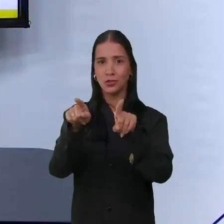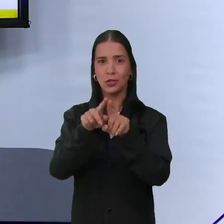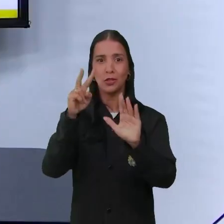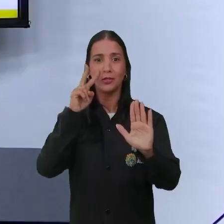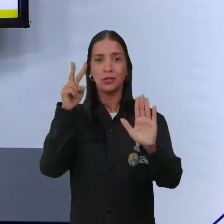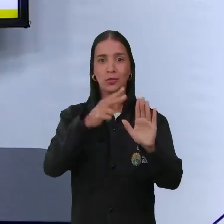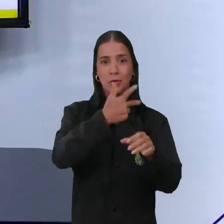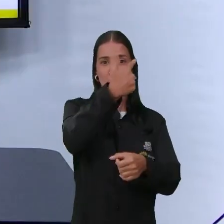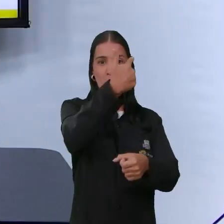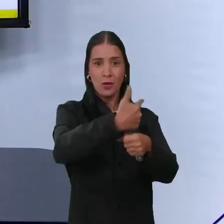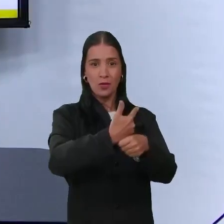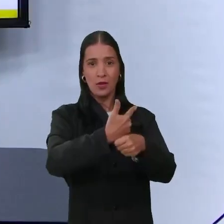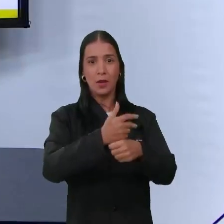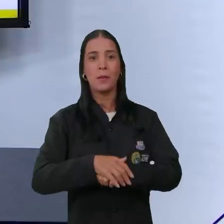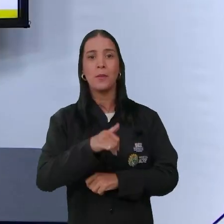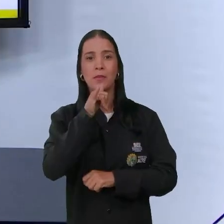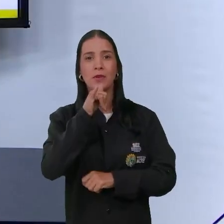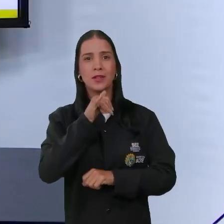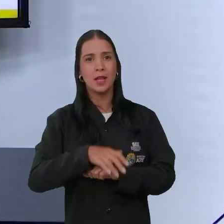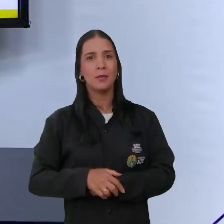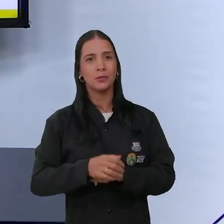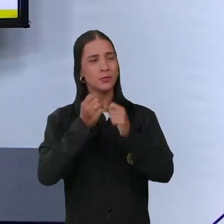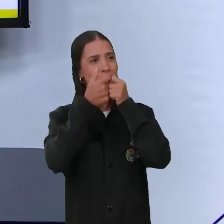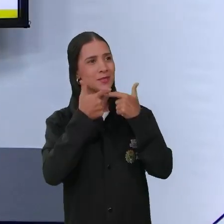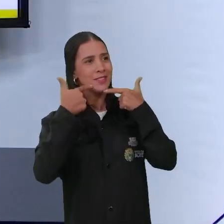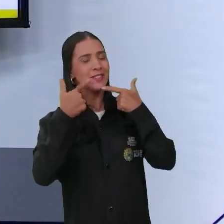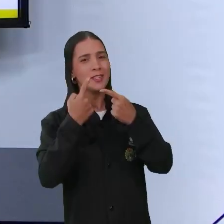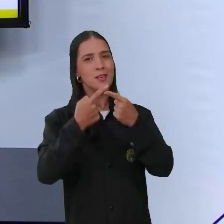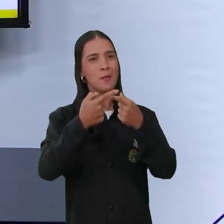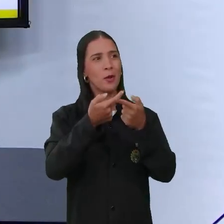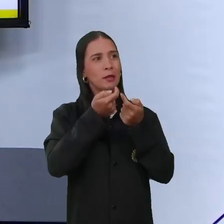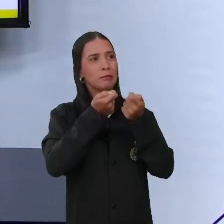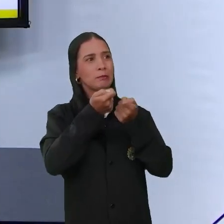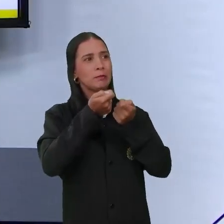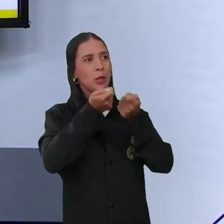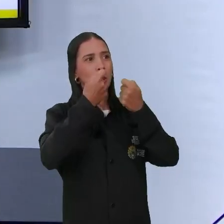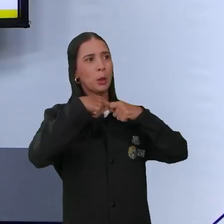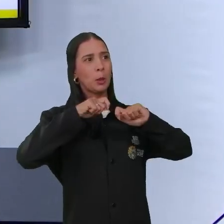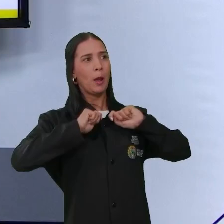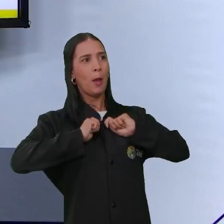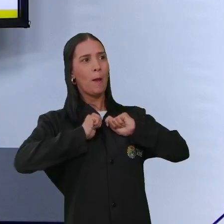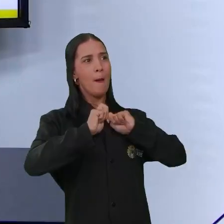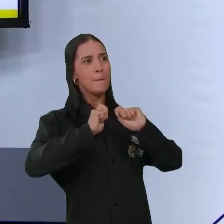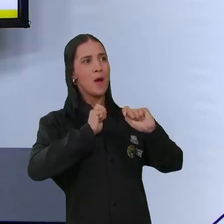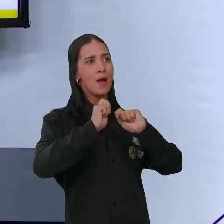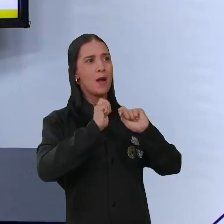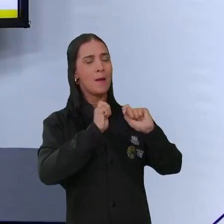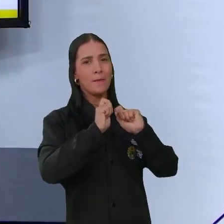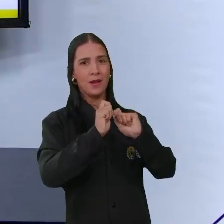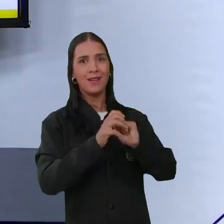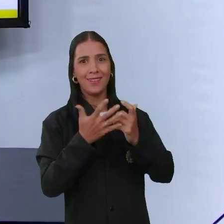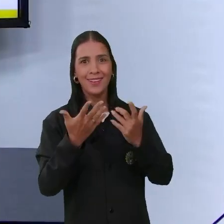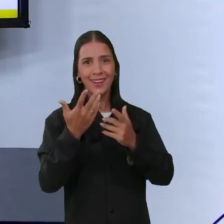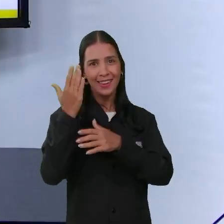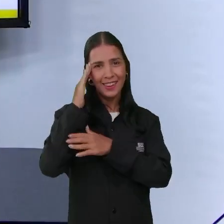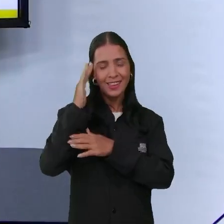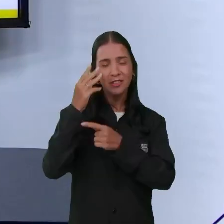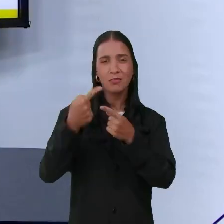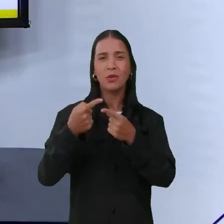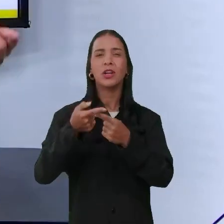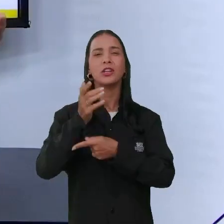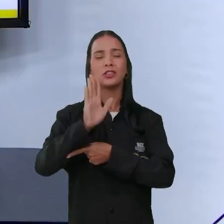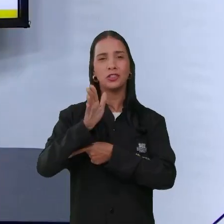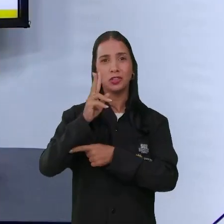sorria, você está sendo manipulado. Porque, de certa forma, a vigilância acaba por exercer também